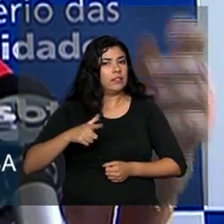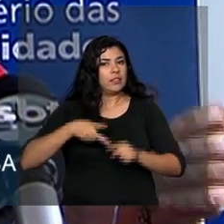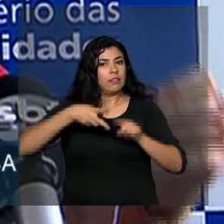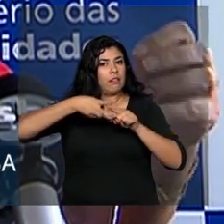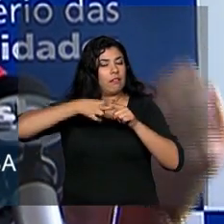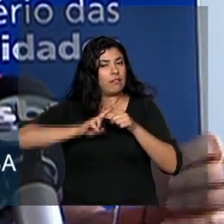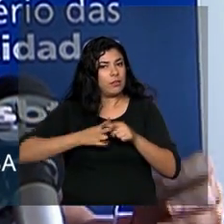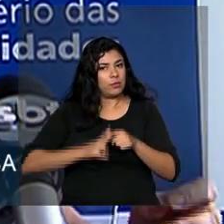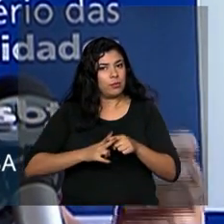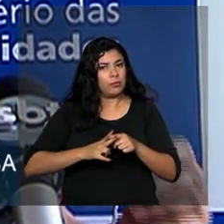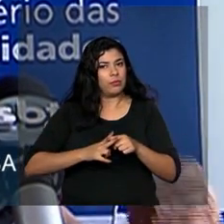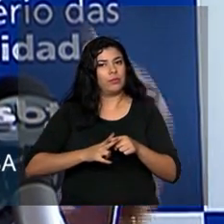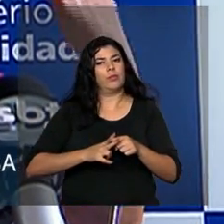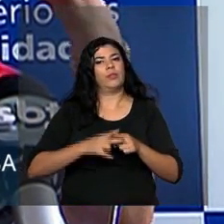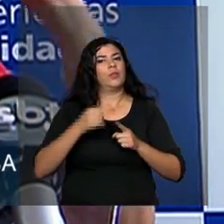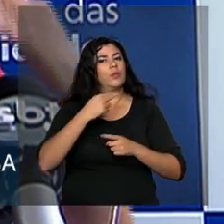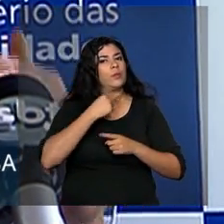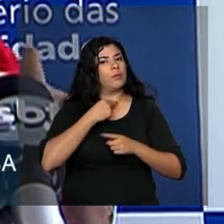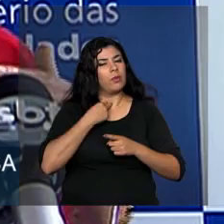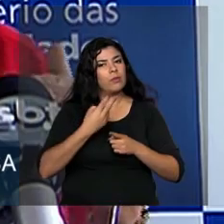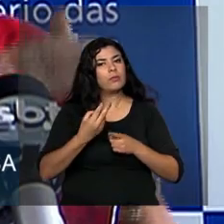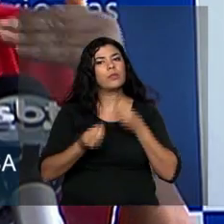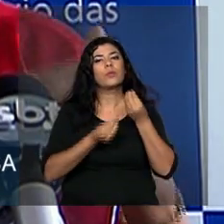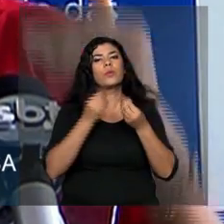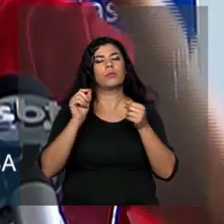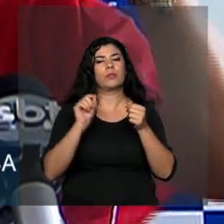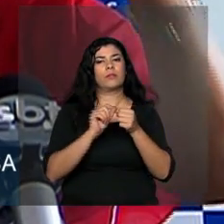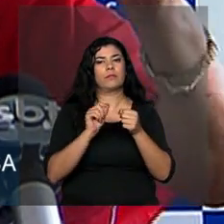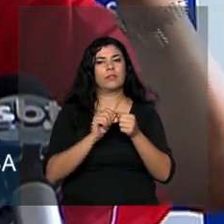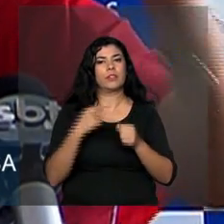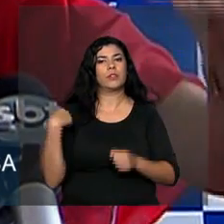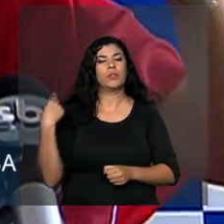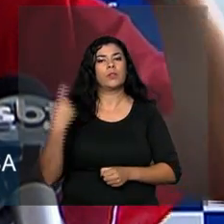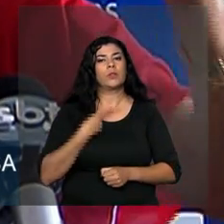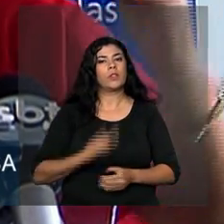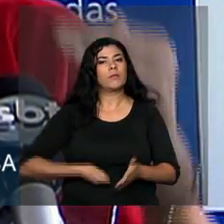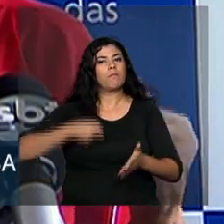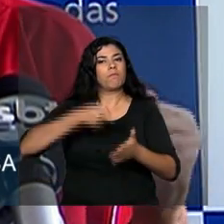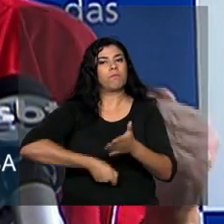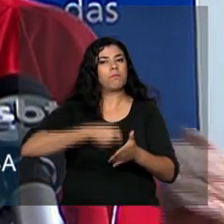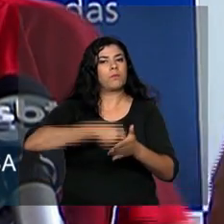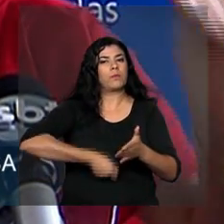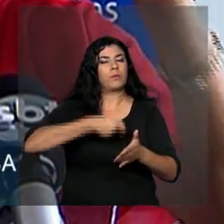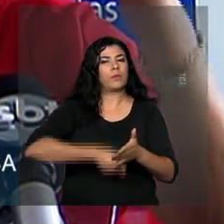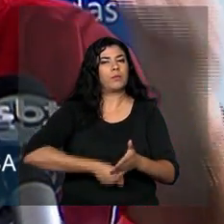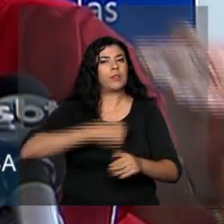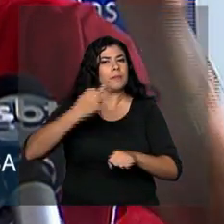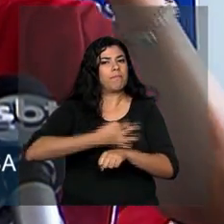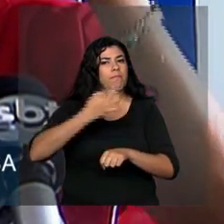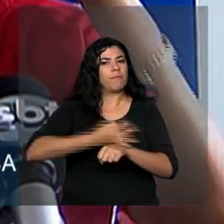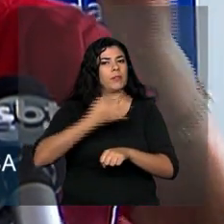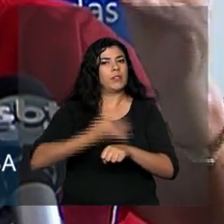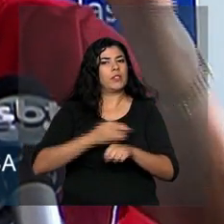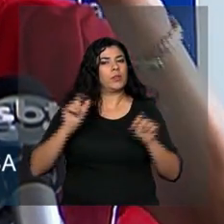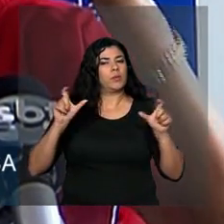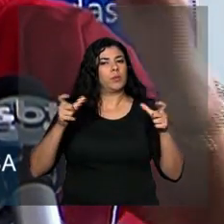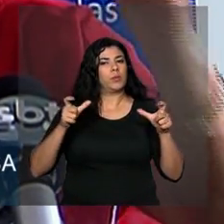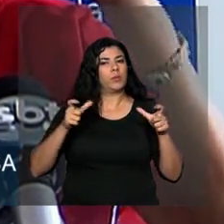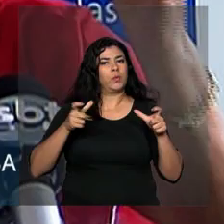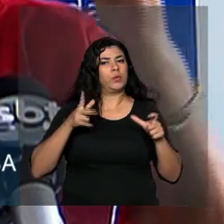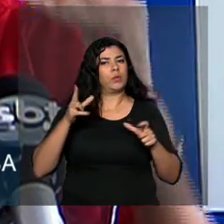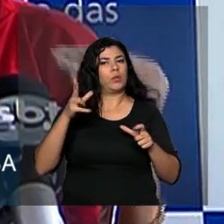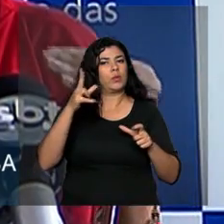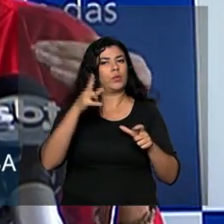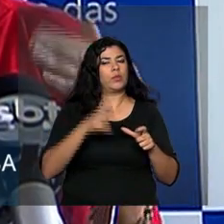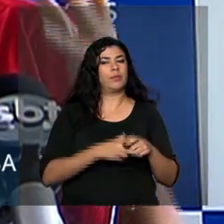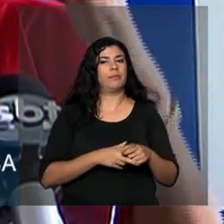sem a gente poder fazer esse ajuste, nós fomos até onde pudemos, absorvendo no orçamento fiscal